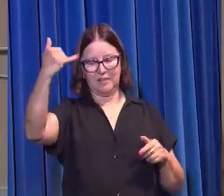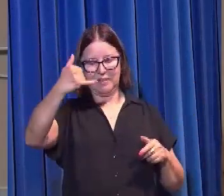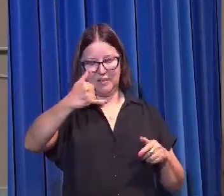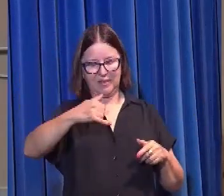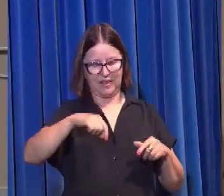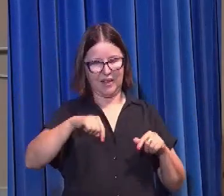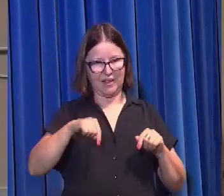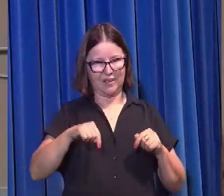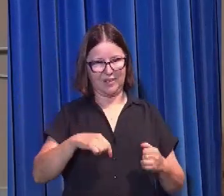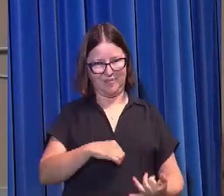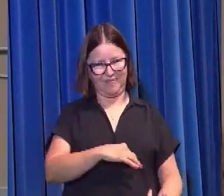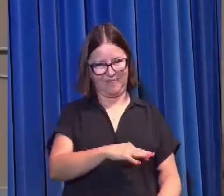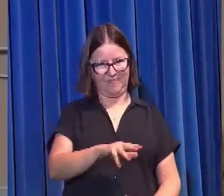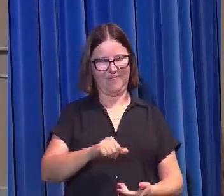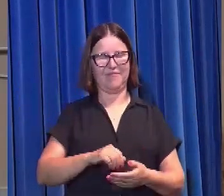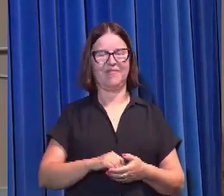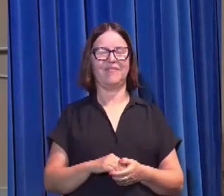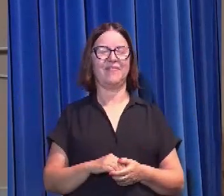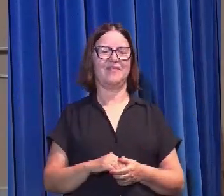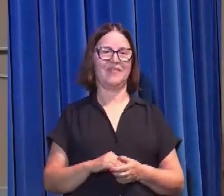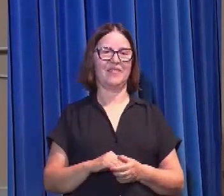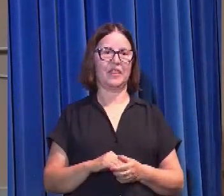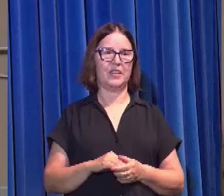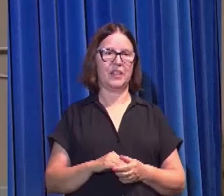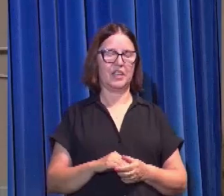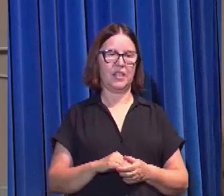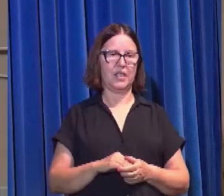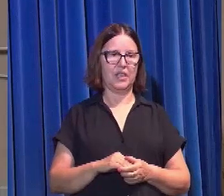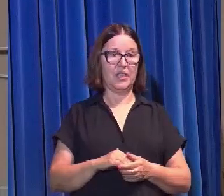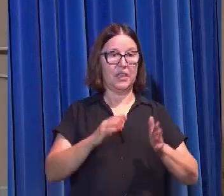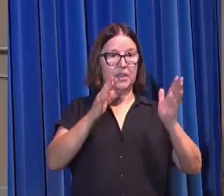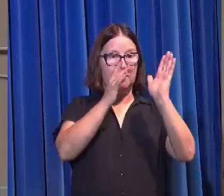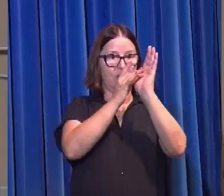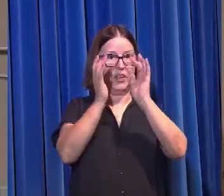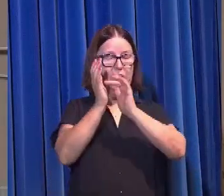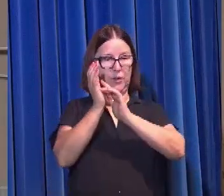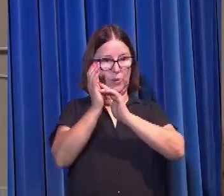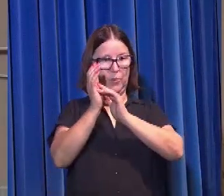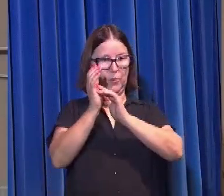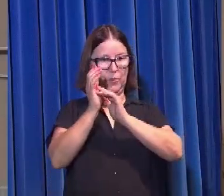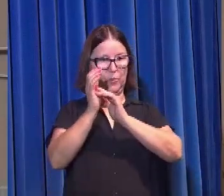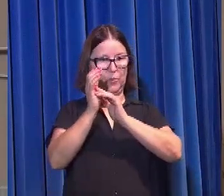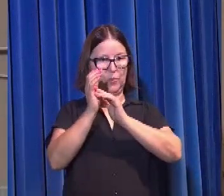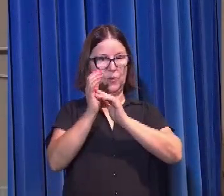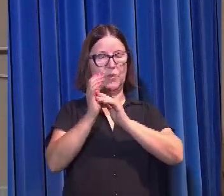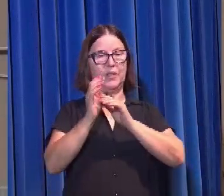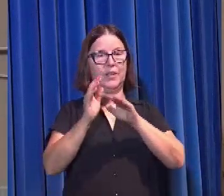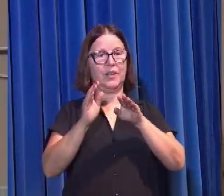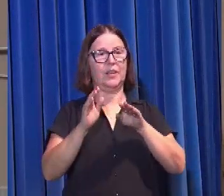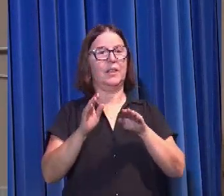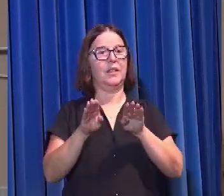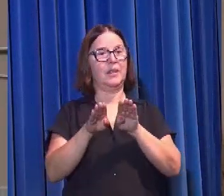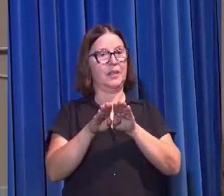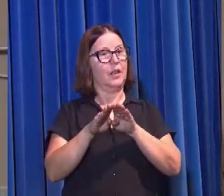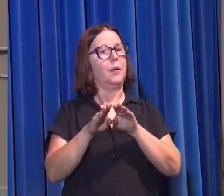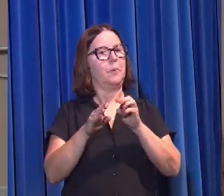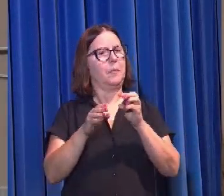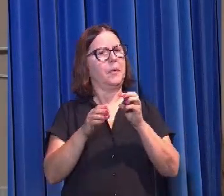coisas. Ele, subsistindo em forma de Deus, não julgou como usurpação o ser igual a